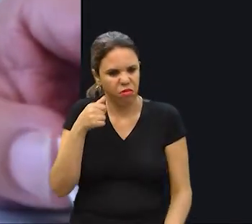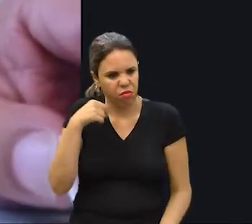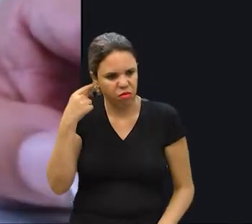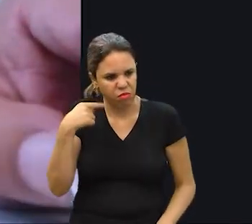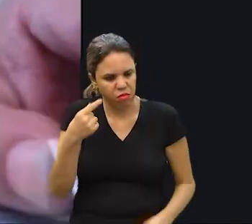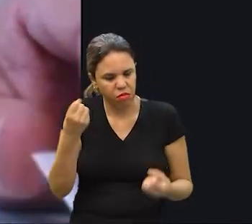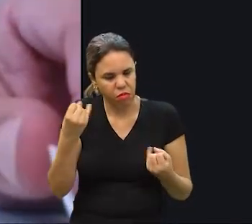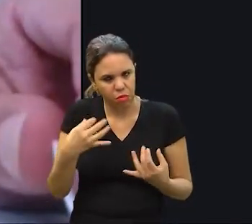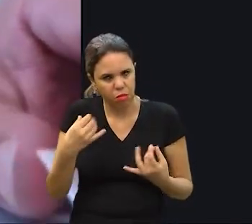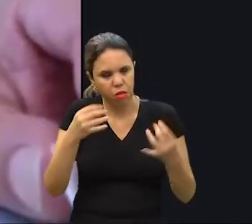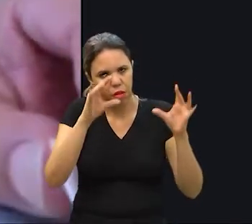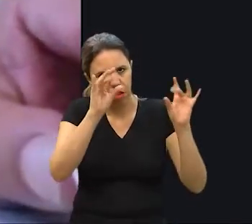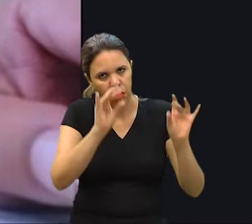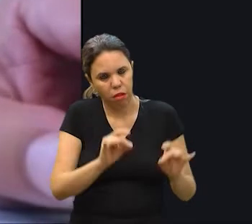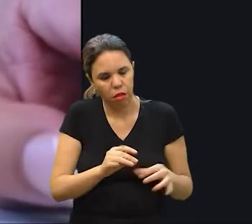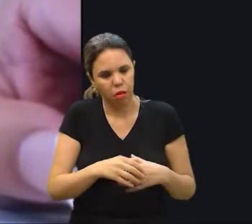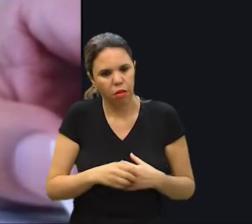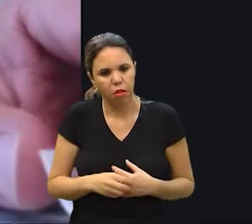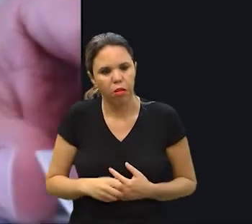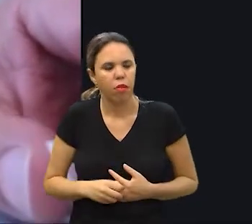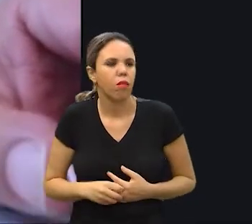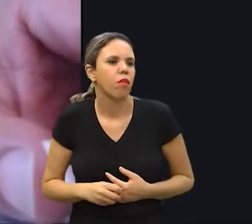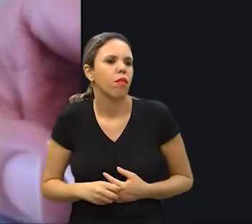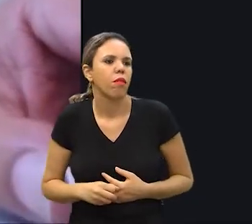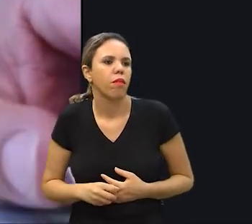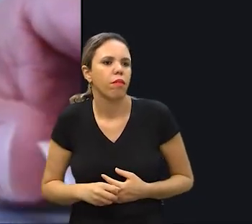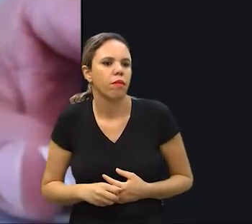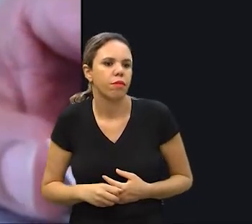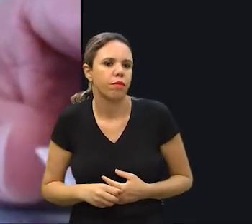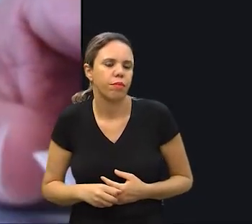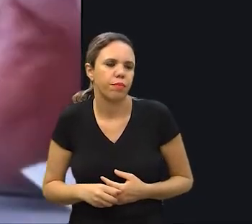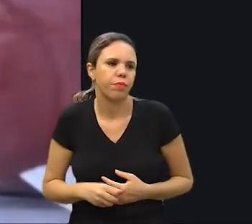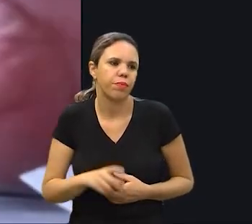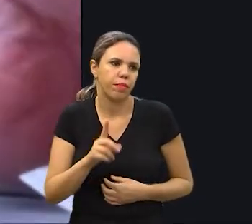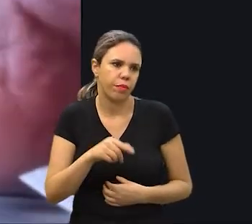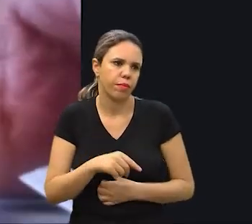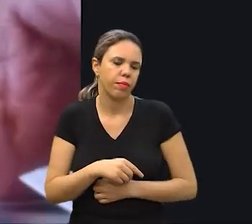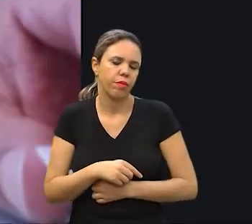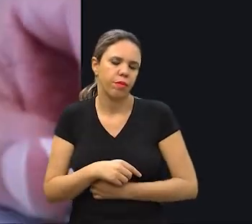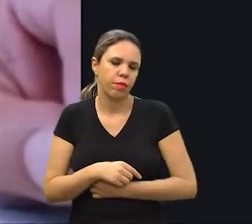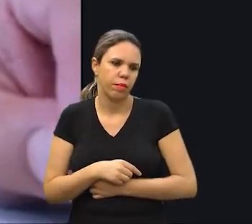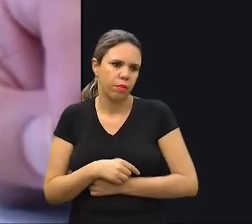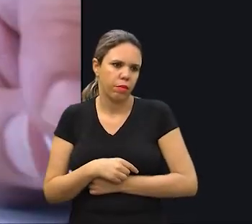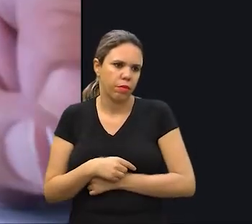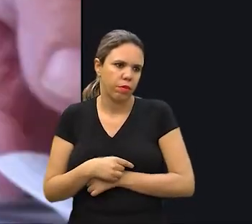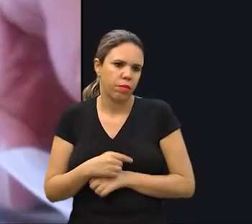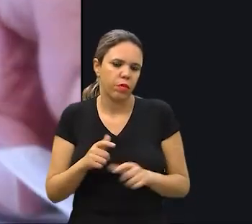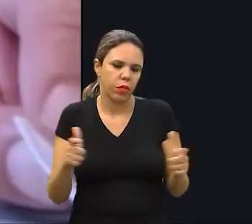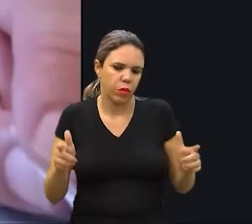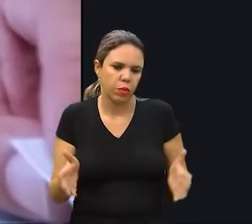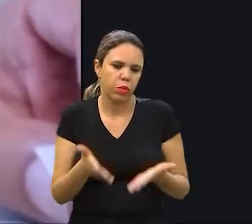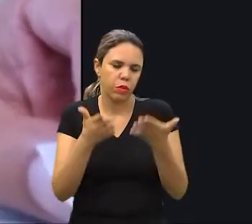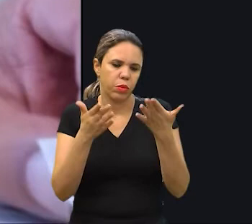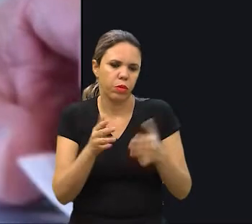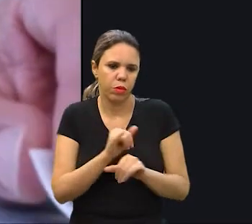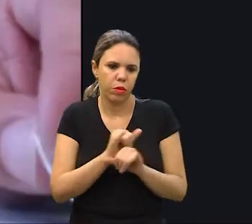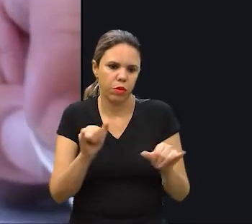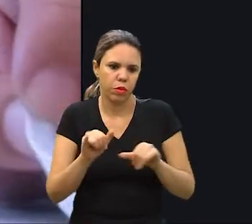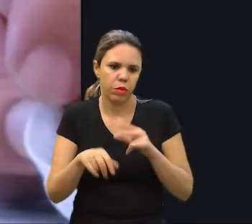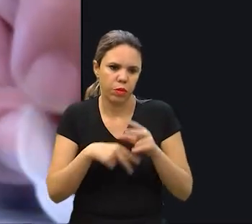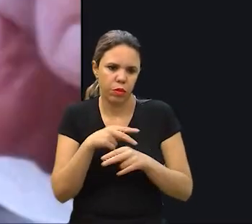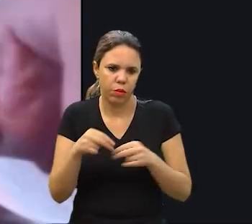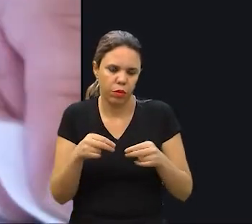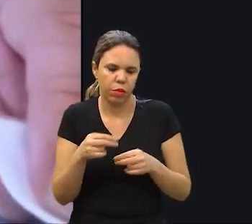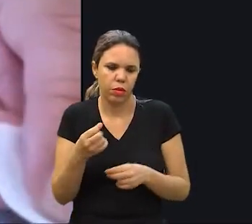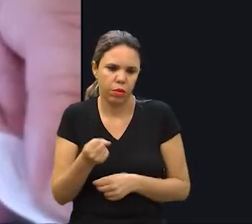cognitivo, tendo que explicar detalhes. Então, essa é a grande motivação da campanha